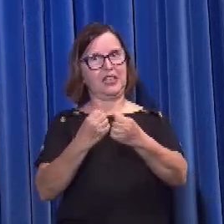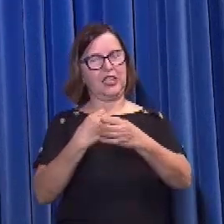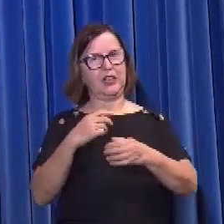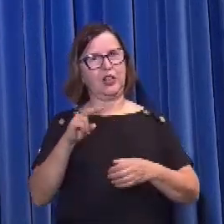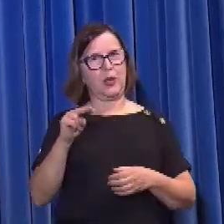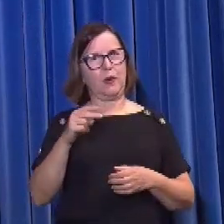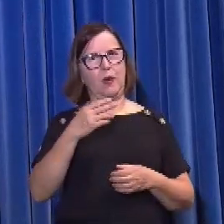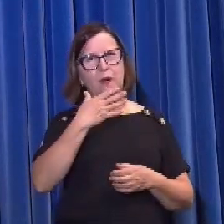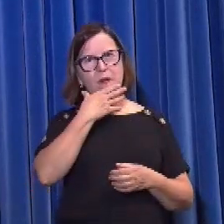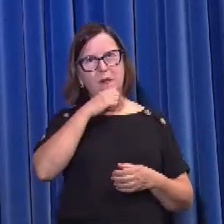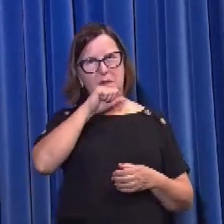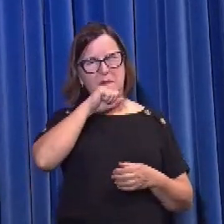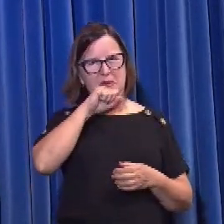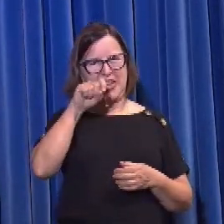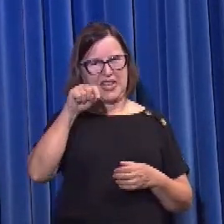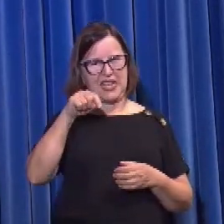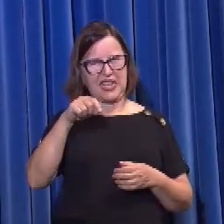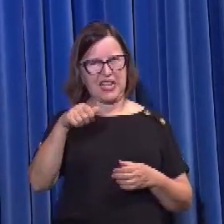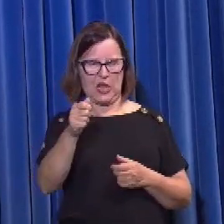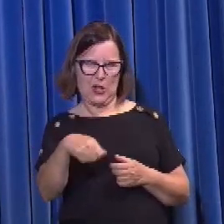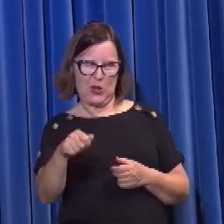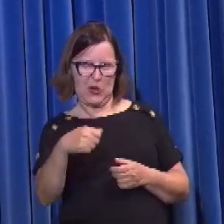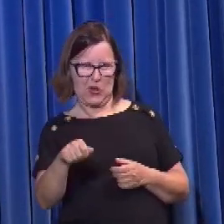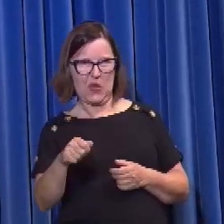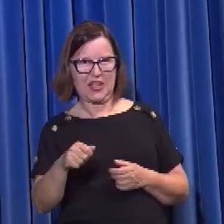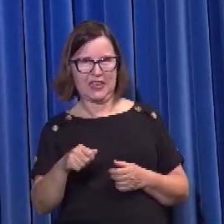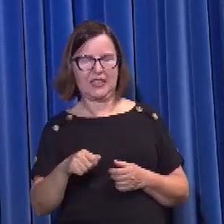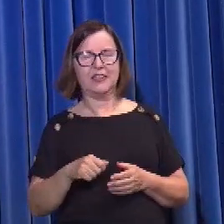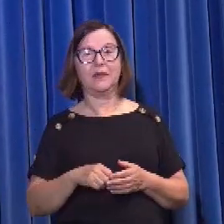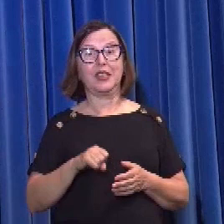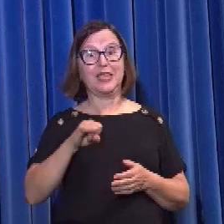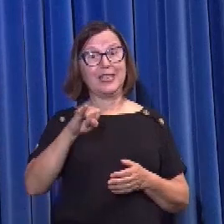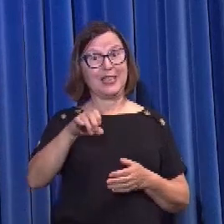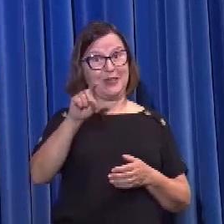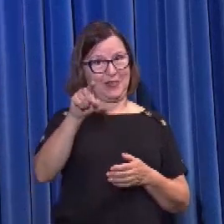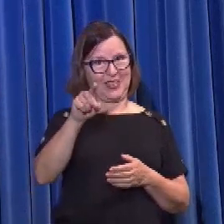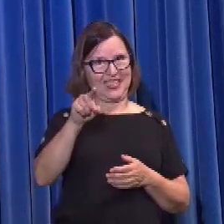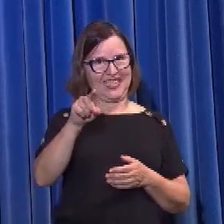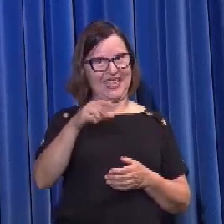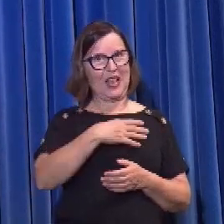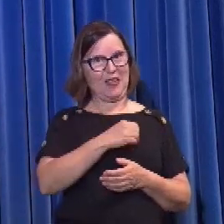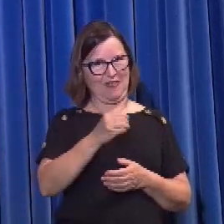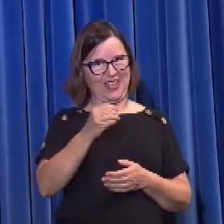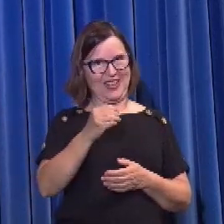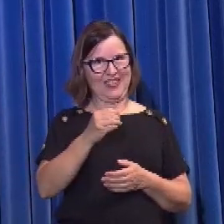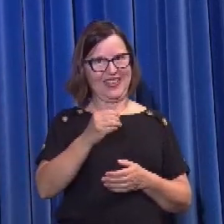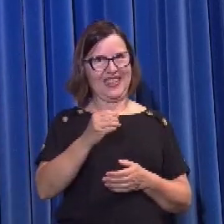quer bem. Se você é filho, Deus é pai.